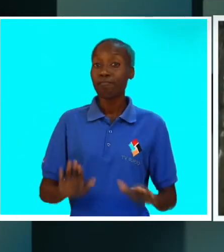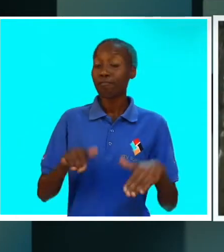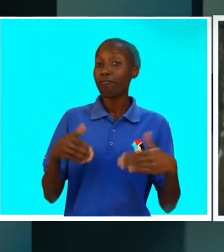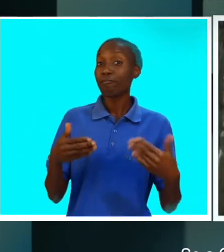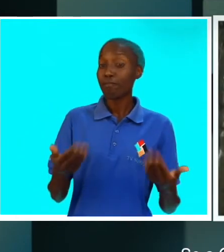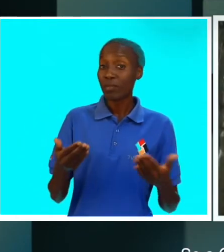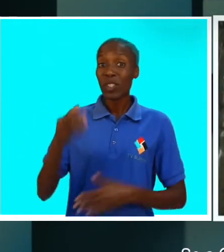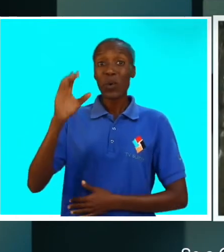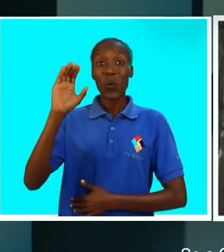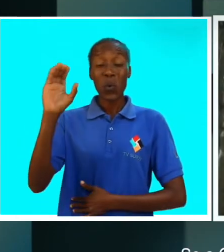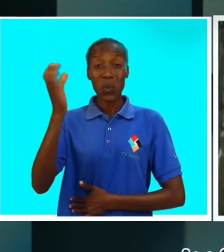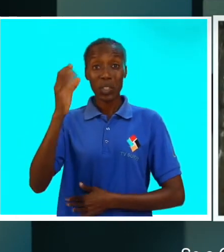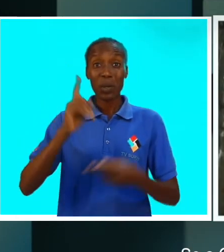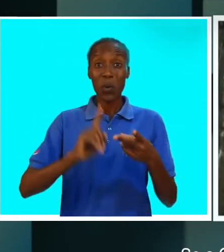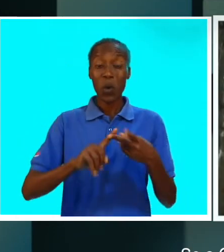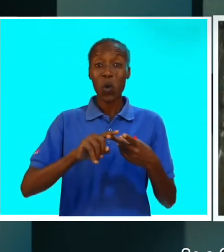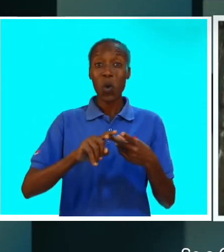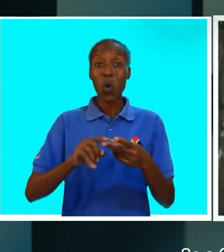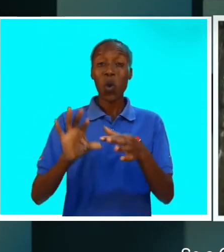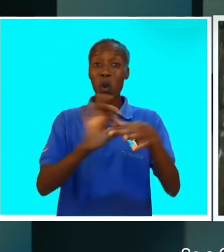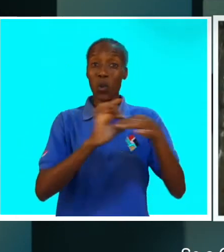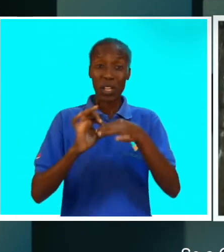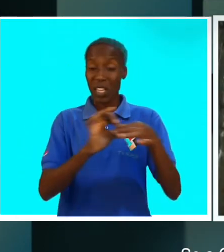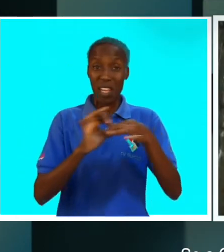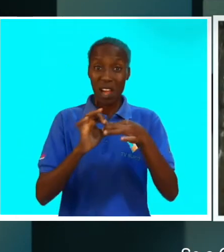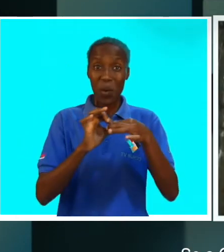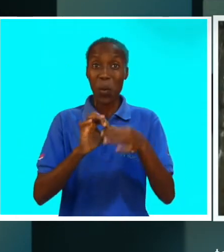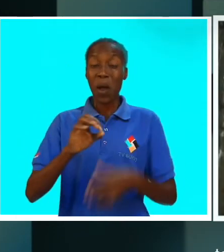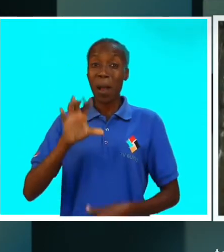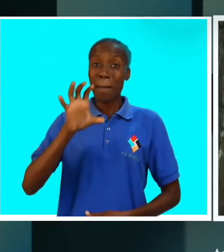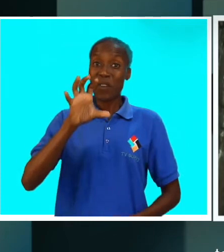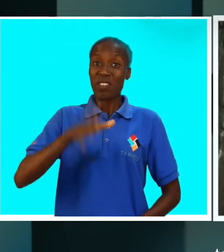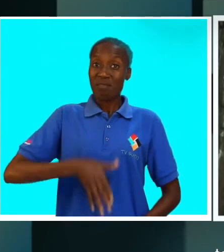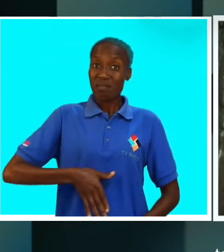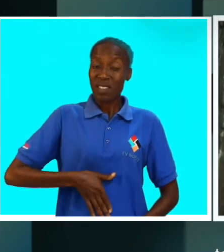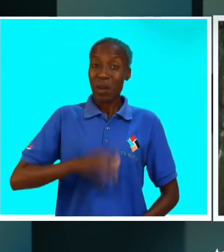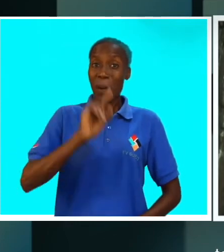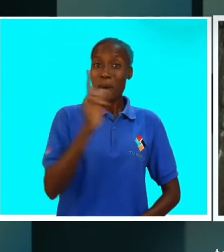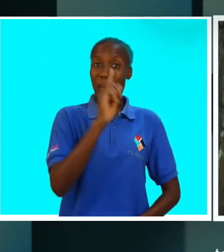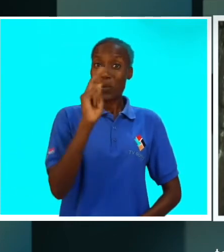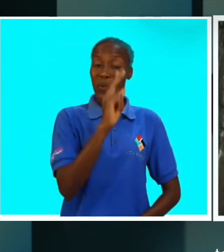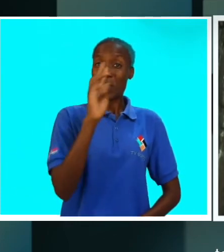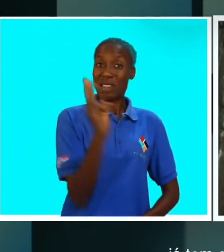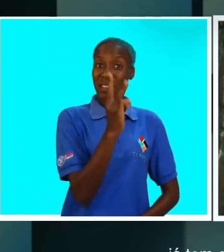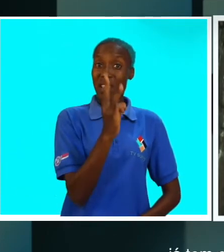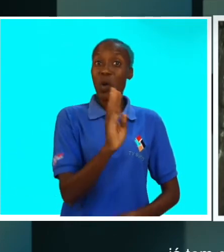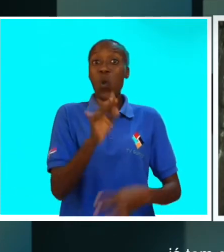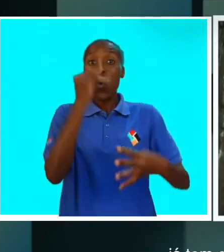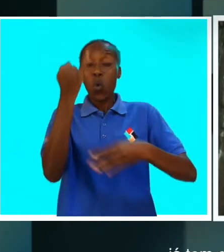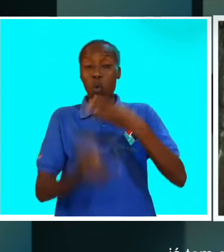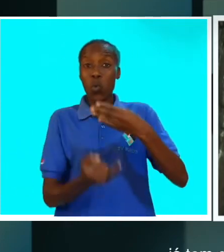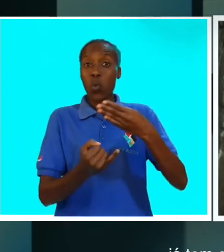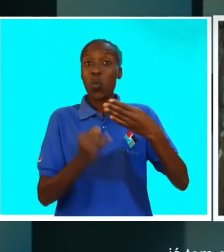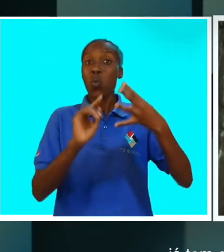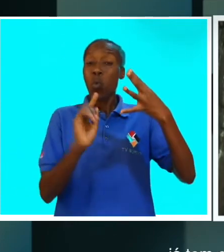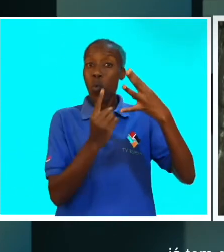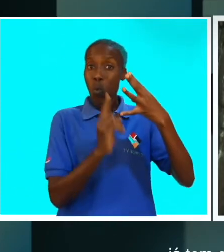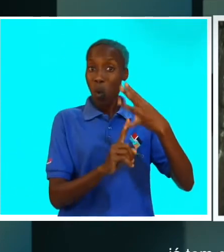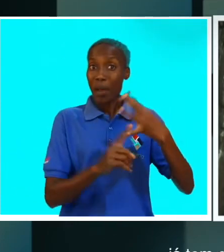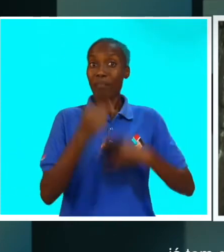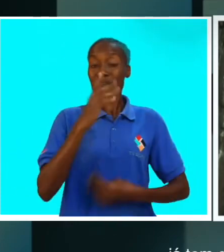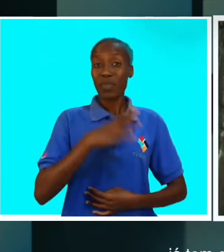Se o Costa do Sol ou a União Desportiva de Sungo, no seu grupo, terminarem em terceiro ou em quarto lugar, já tem este